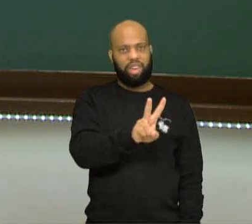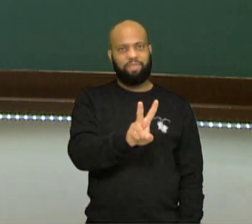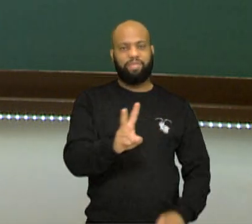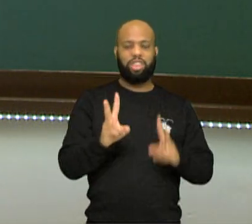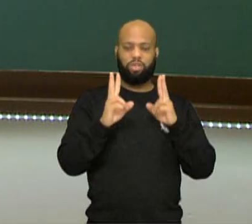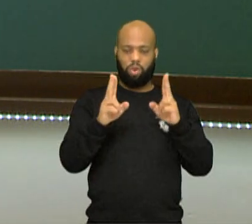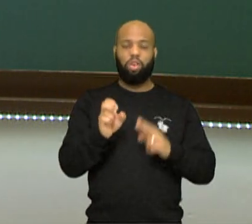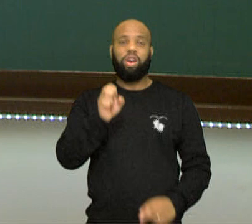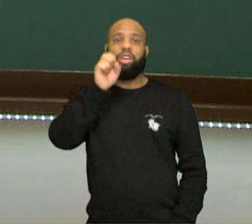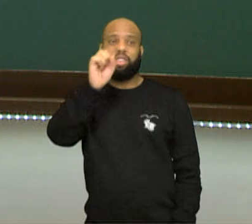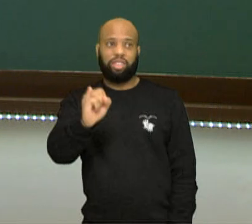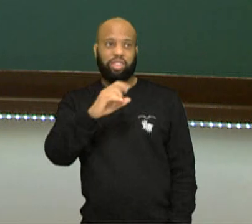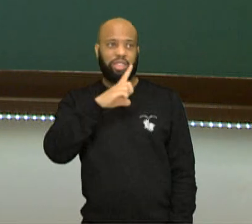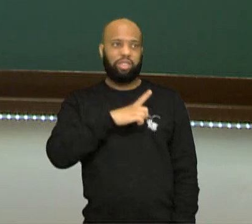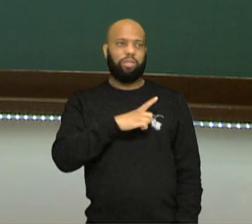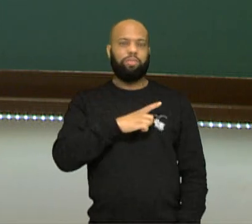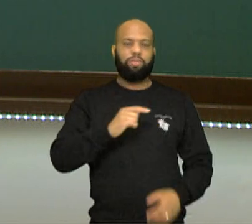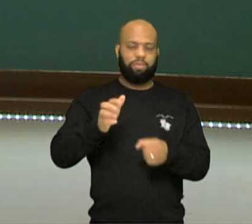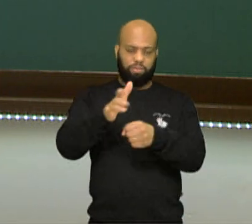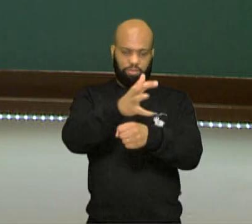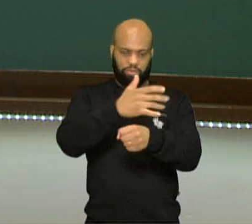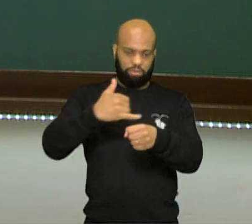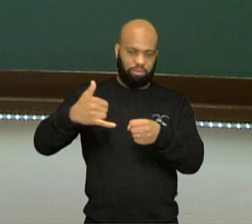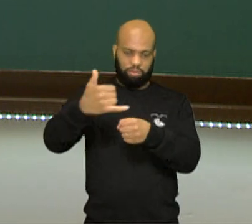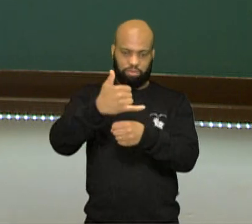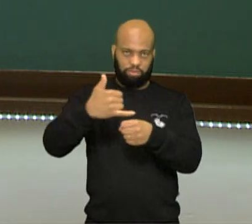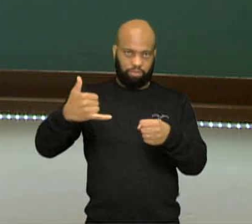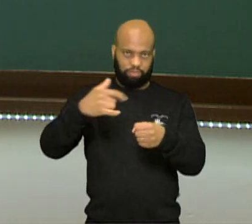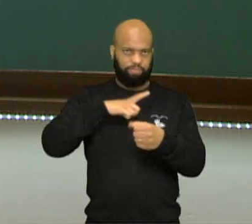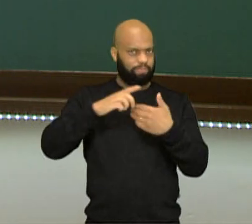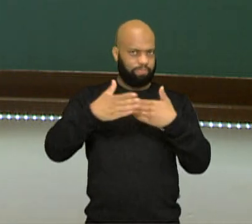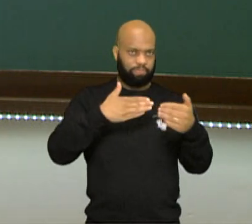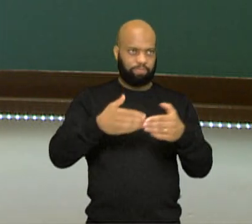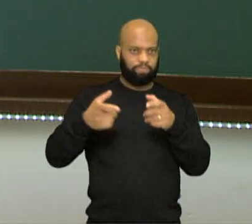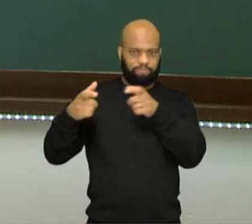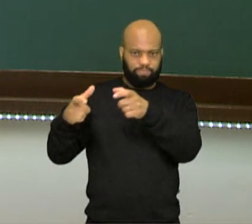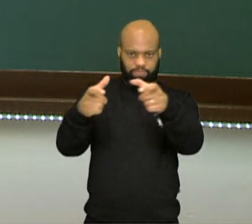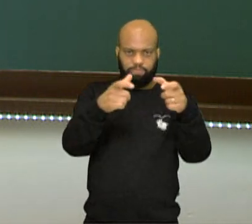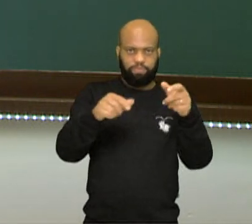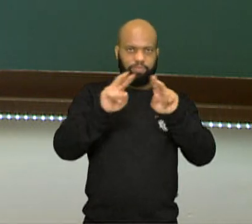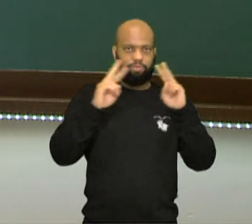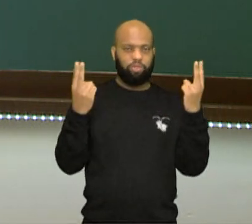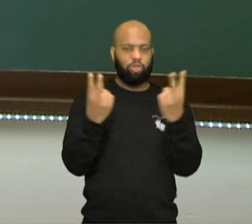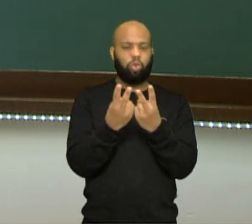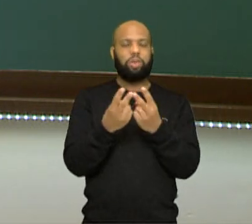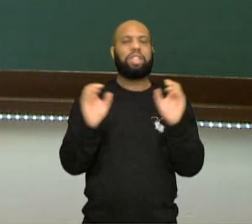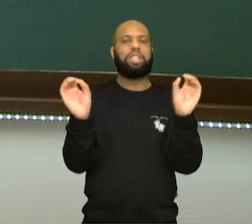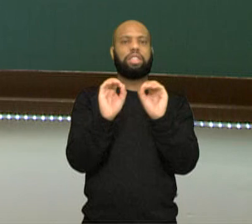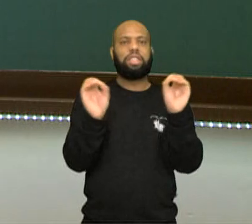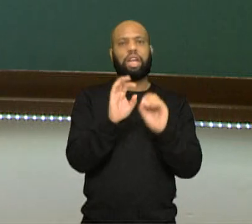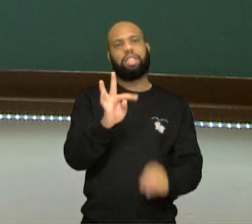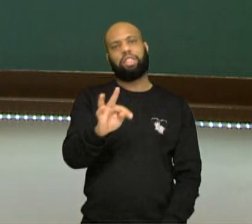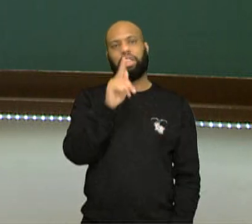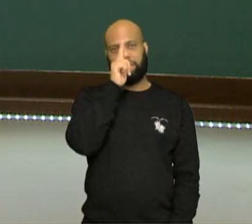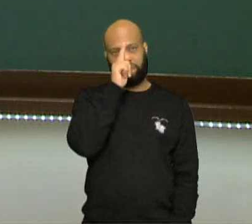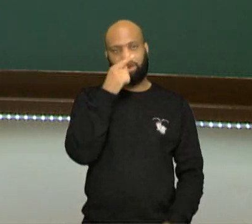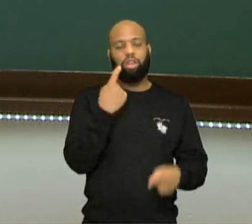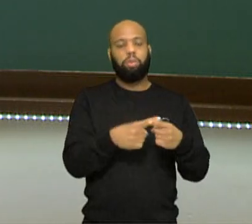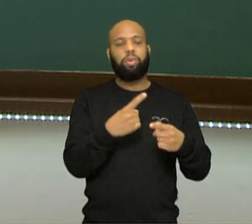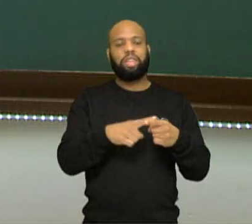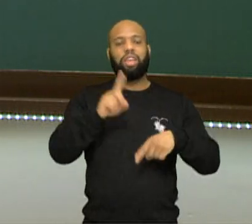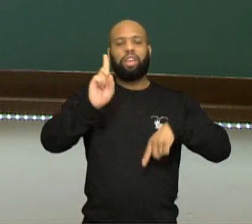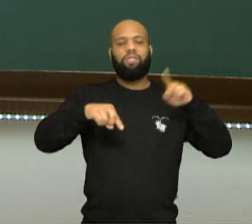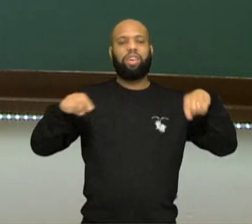que se eu carregar essa carga ao longo do volume desse condutor, eu não vou estar realizando nenhum trabalho, porque eu não vou estar variando o